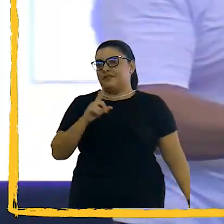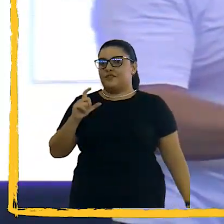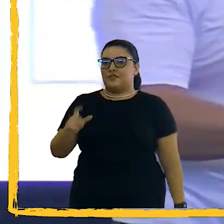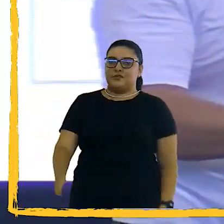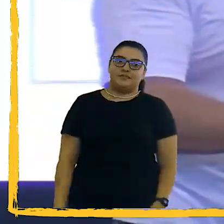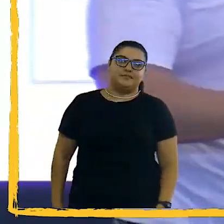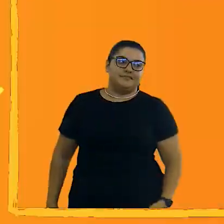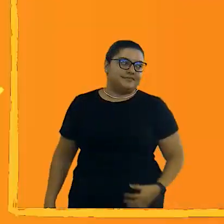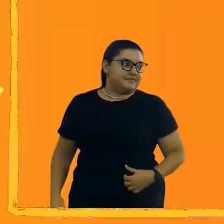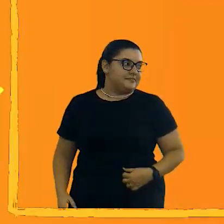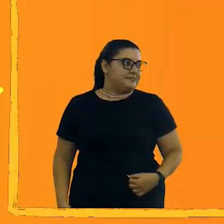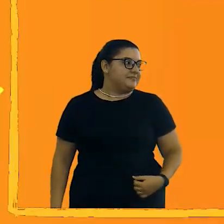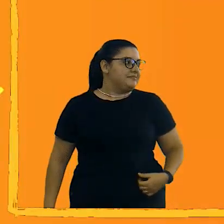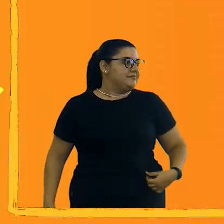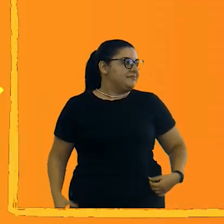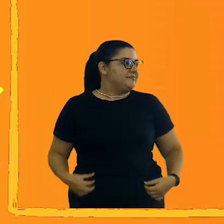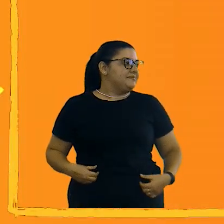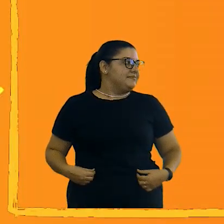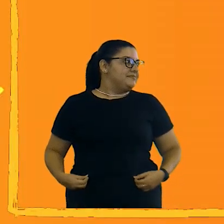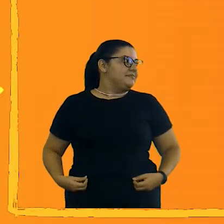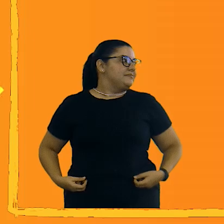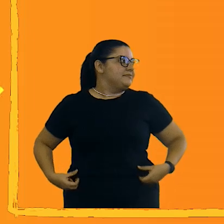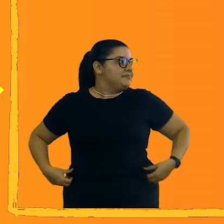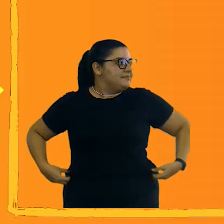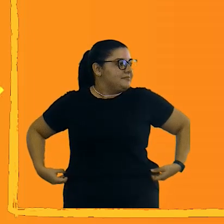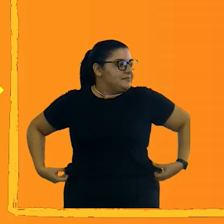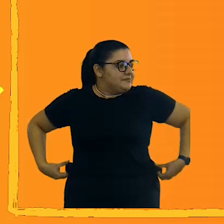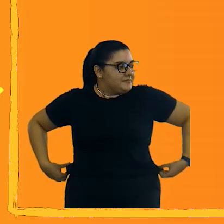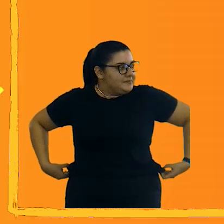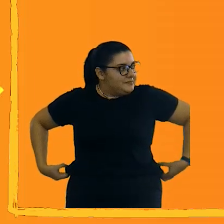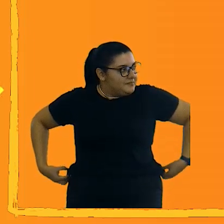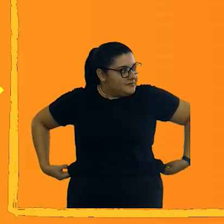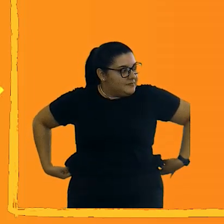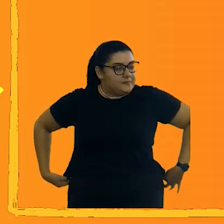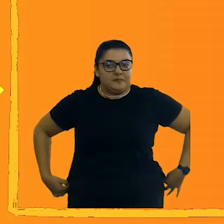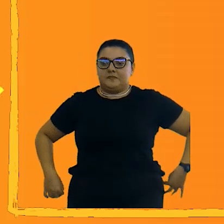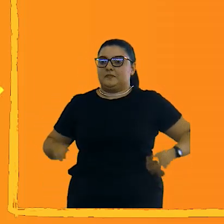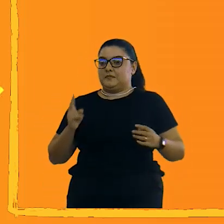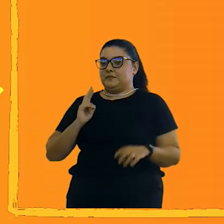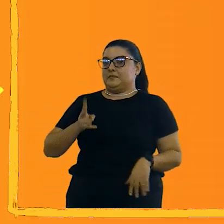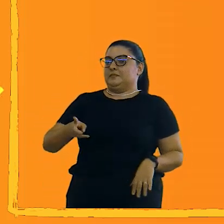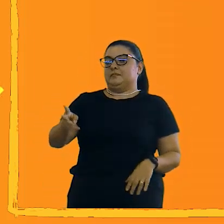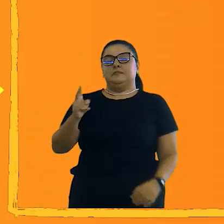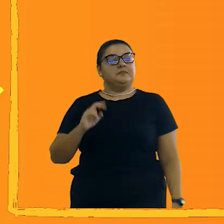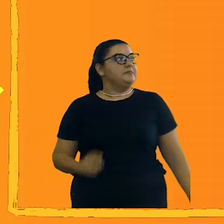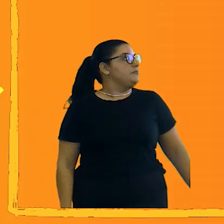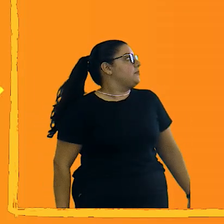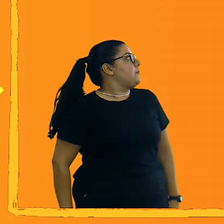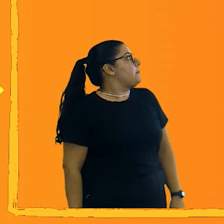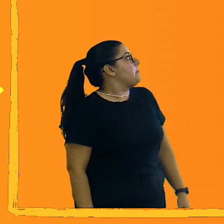mídia pronto foto da mídia né galera vamos seguir